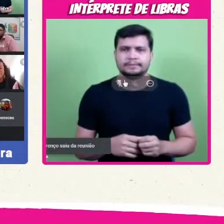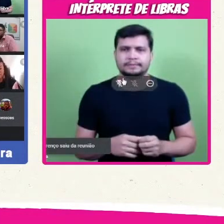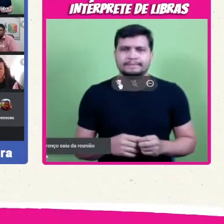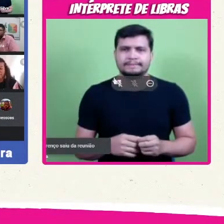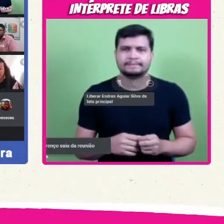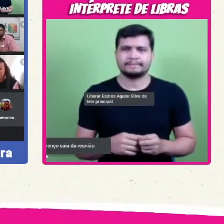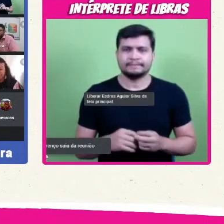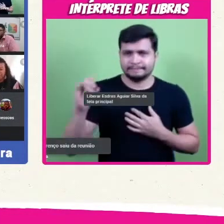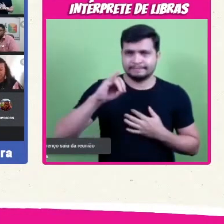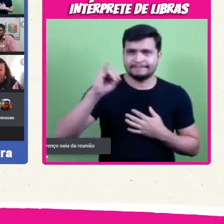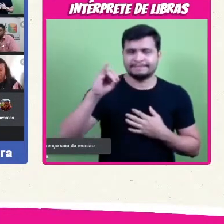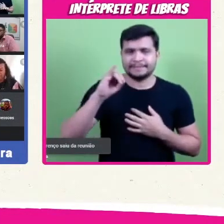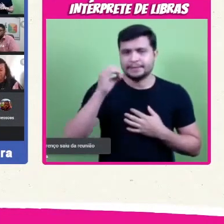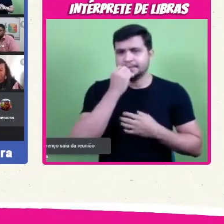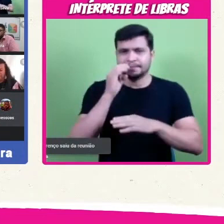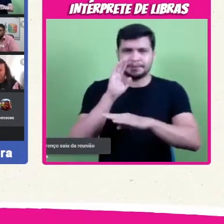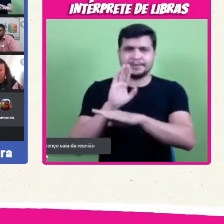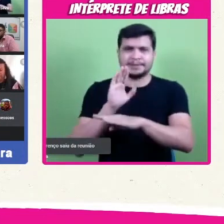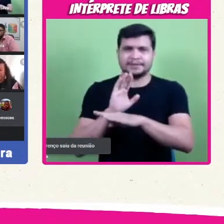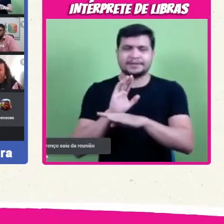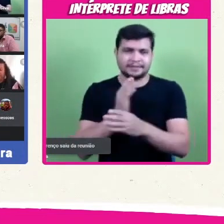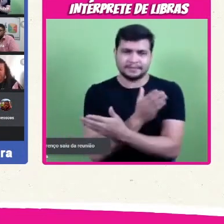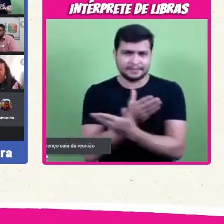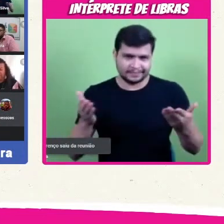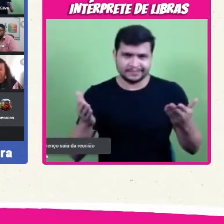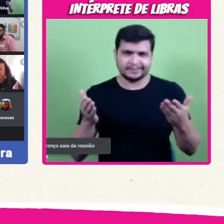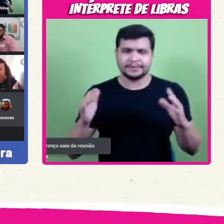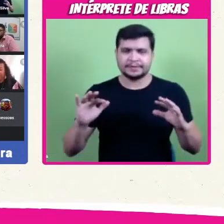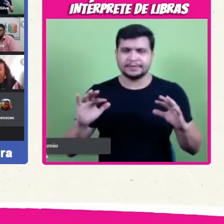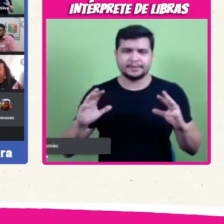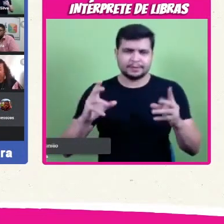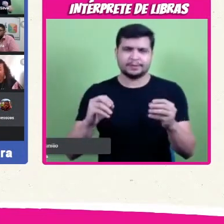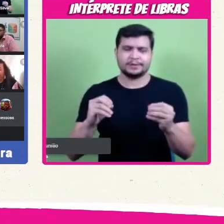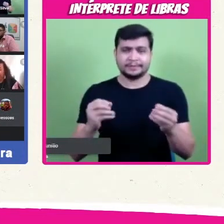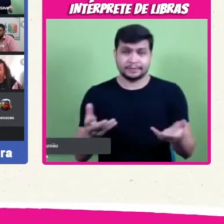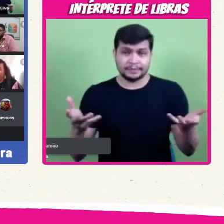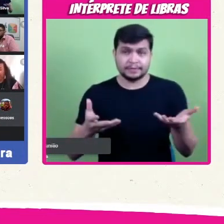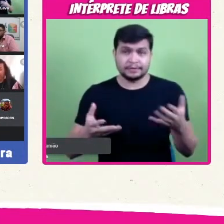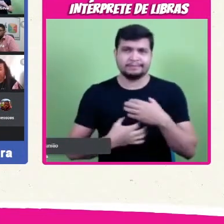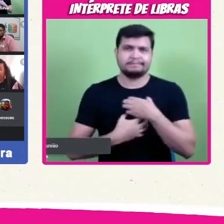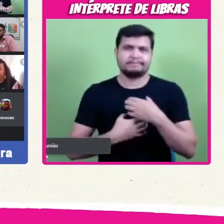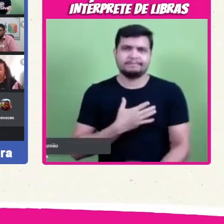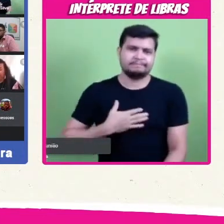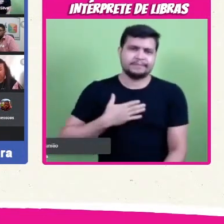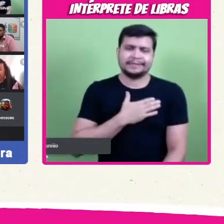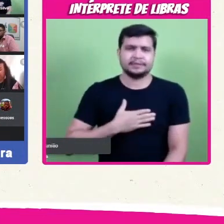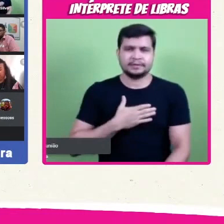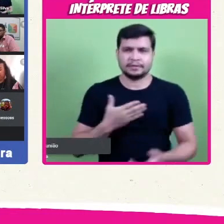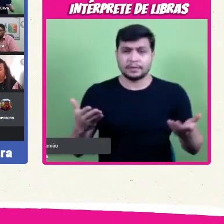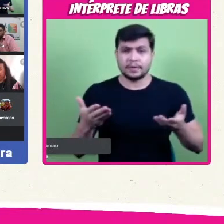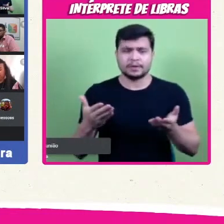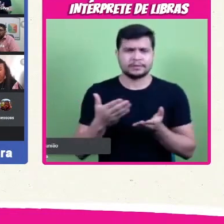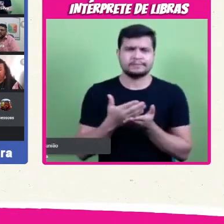Olá, boa tarde a todos, todas e todos. É com um imenso prazer que iniciamos